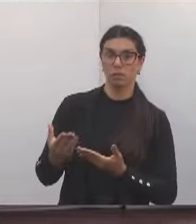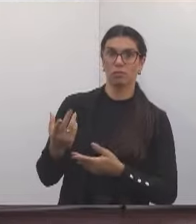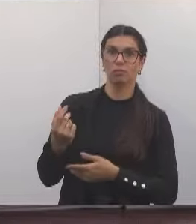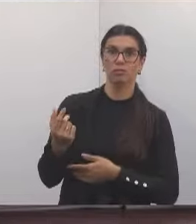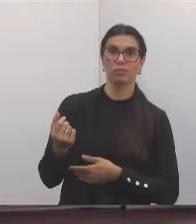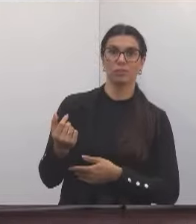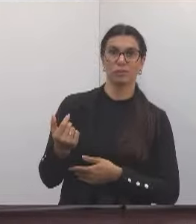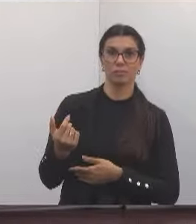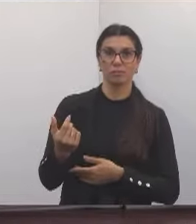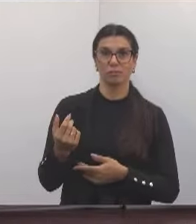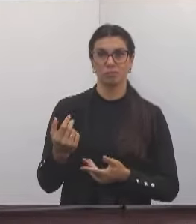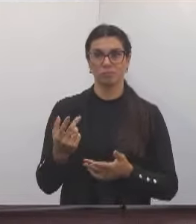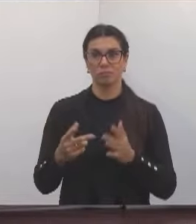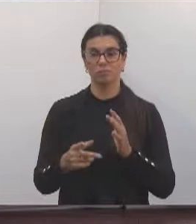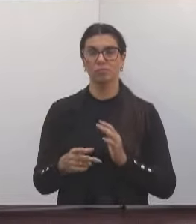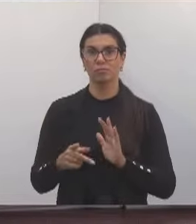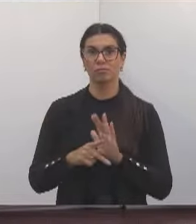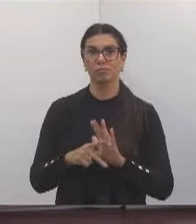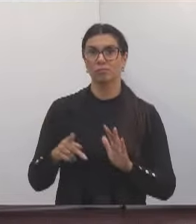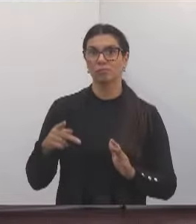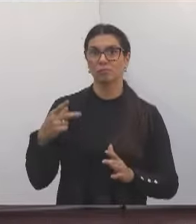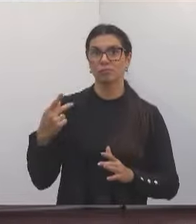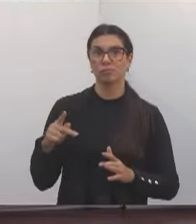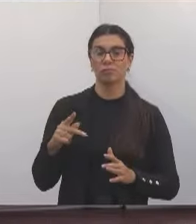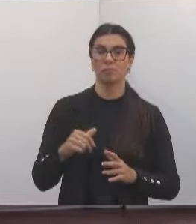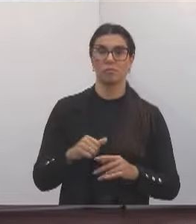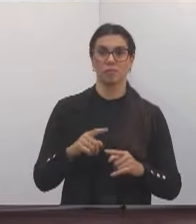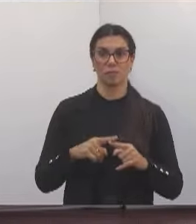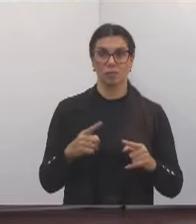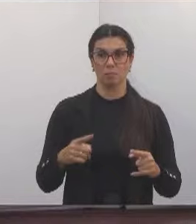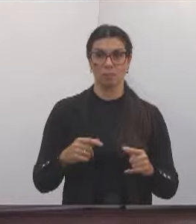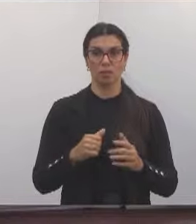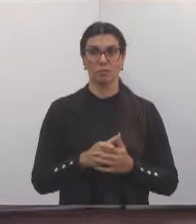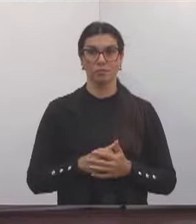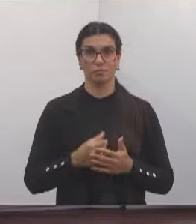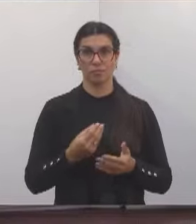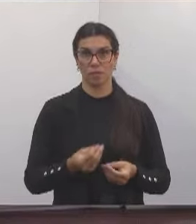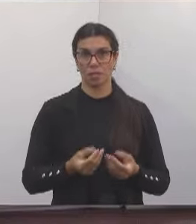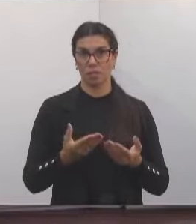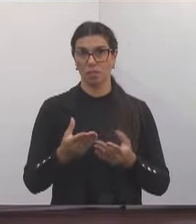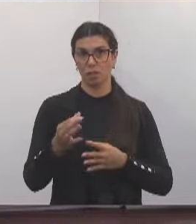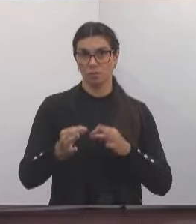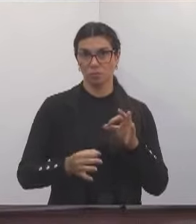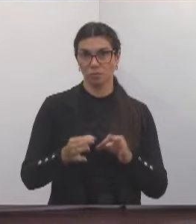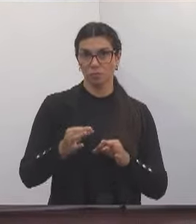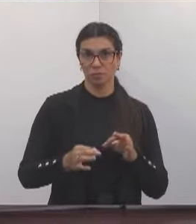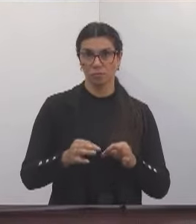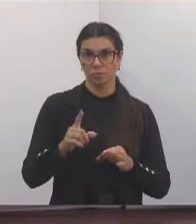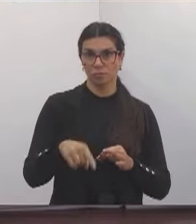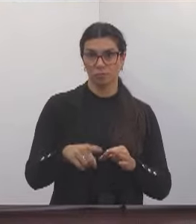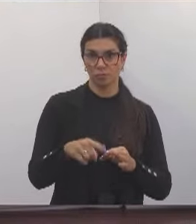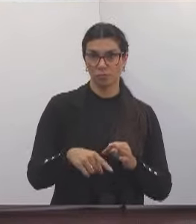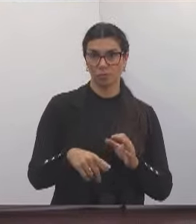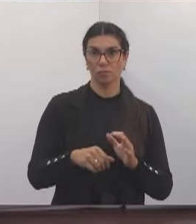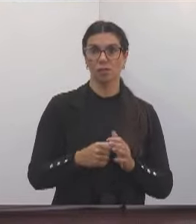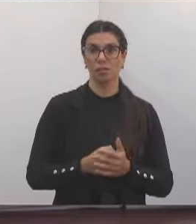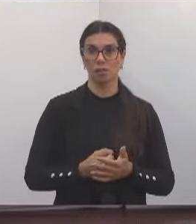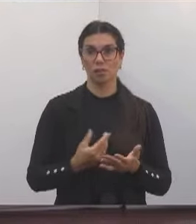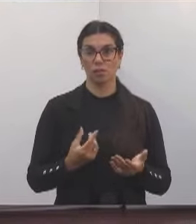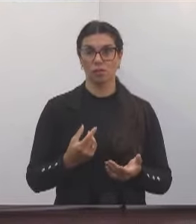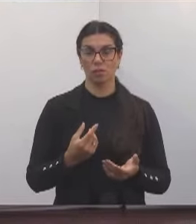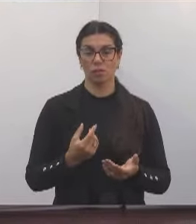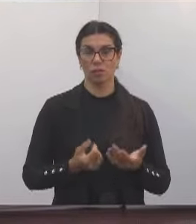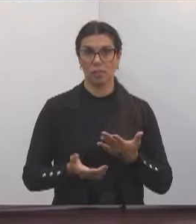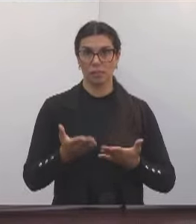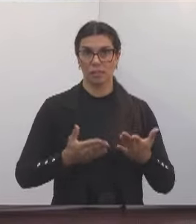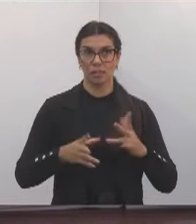acontece. Eu respeito a sua opinião, mas só te dando aí uma justificativa que é jurídica. Não é? Hoje, quando se trata